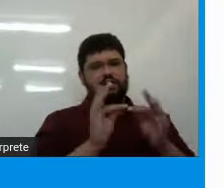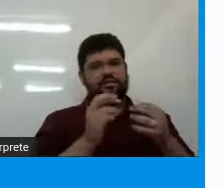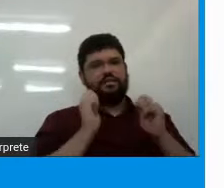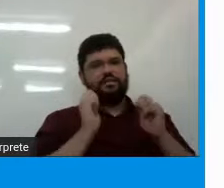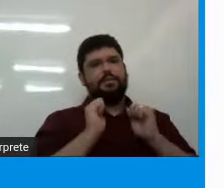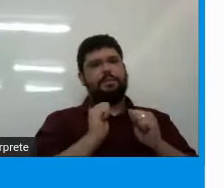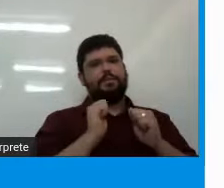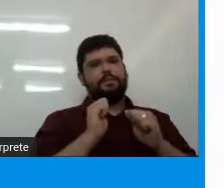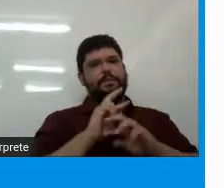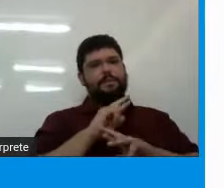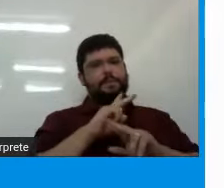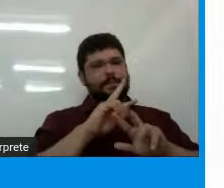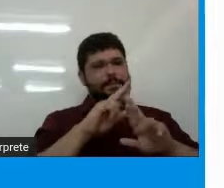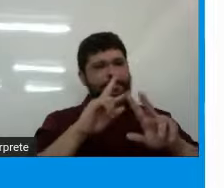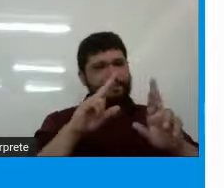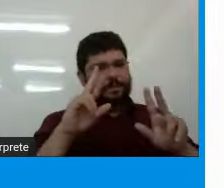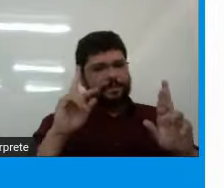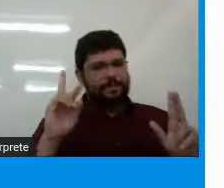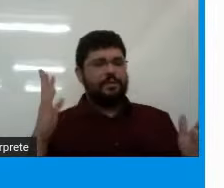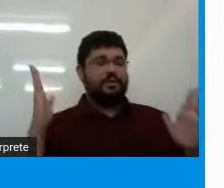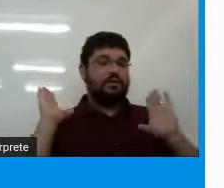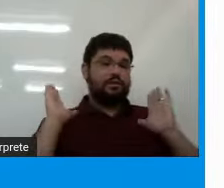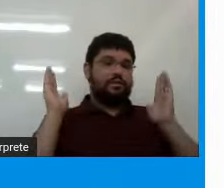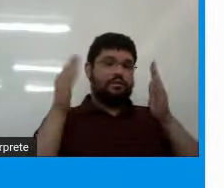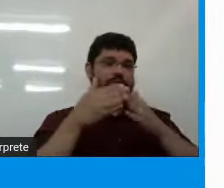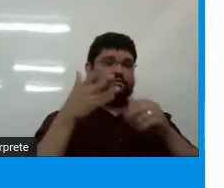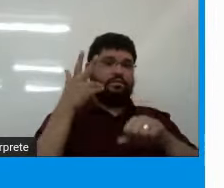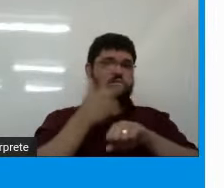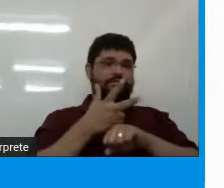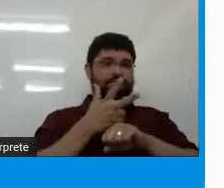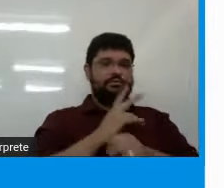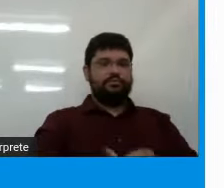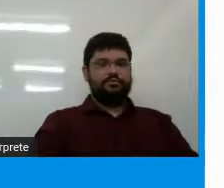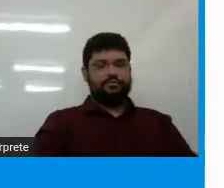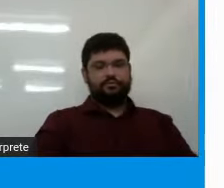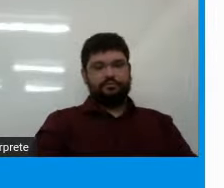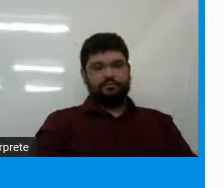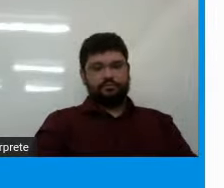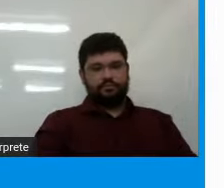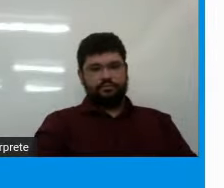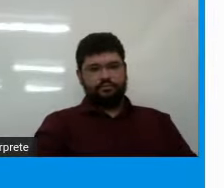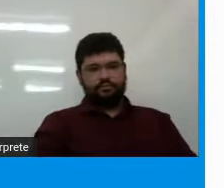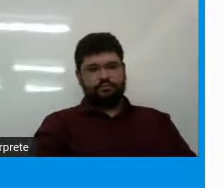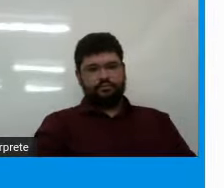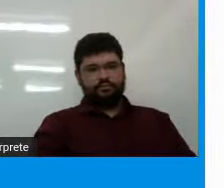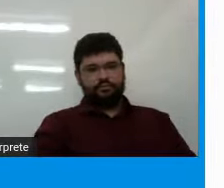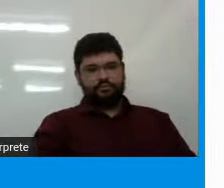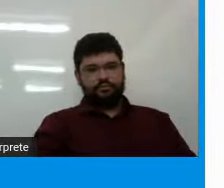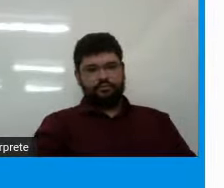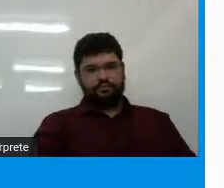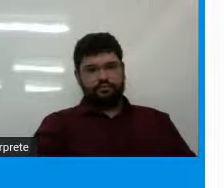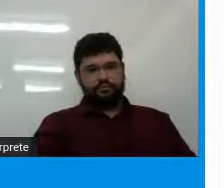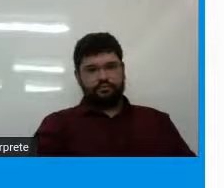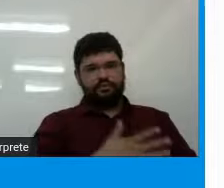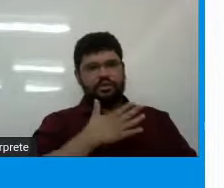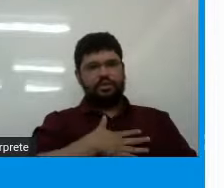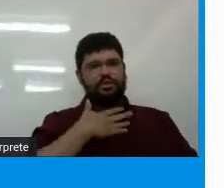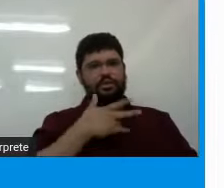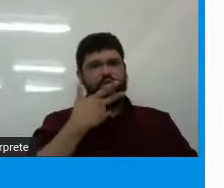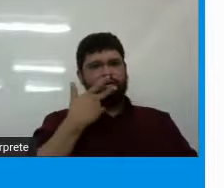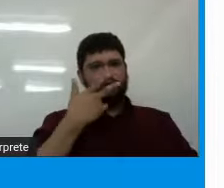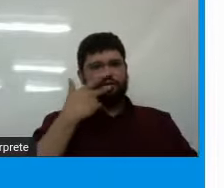tanta diferença no resultado final de uma produção de vídeo, certo? Dito isso, pessoal, eu também gostaria de falar para vocês sobre o